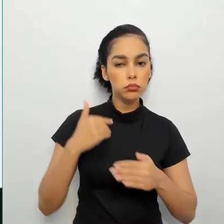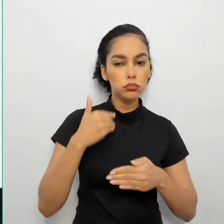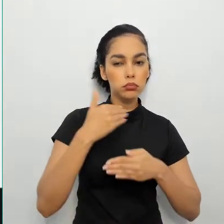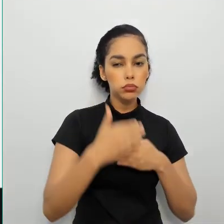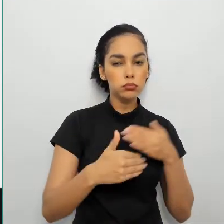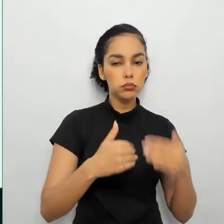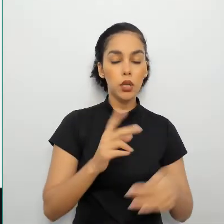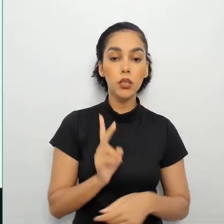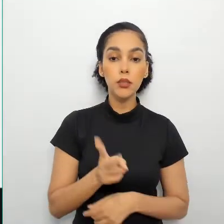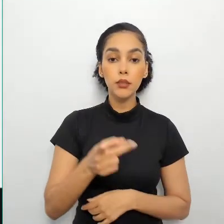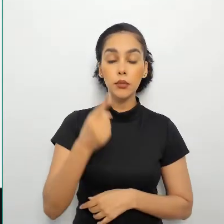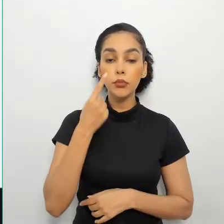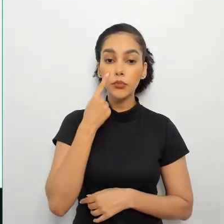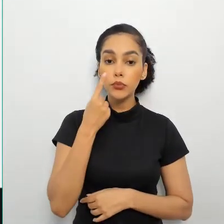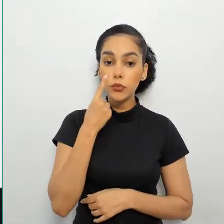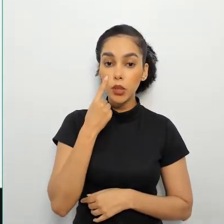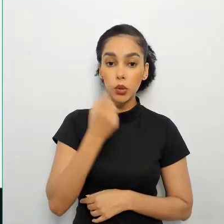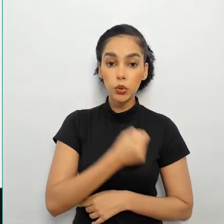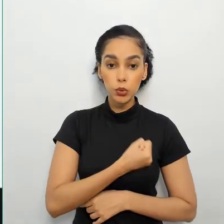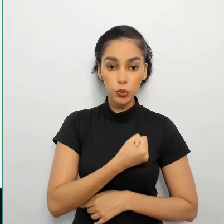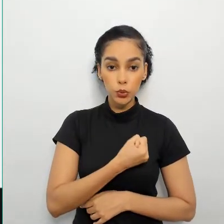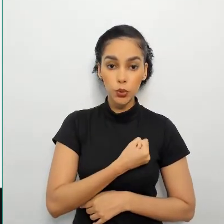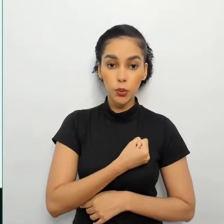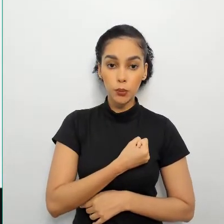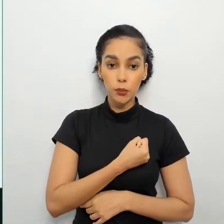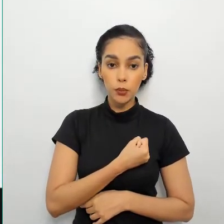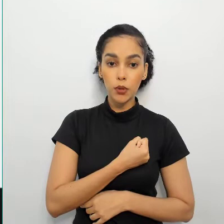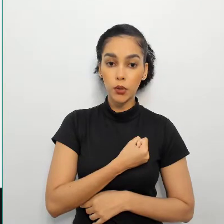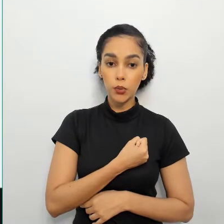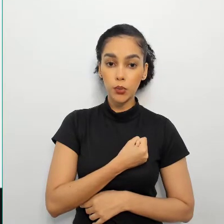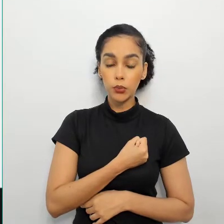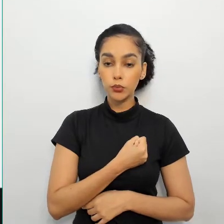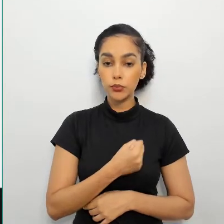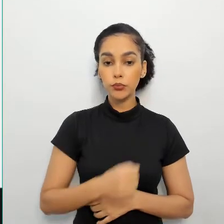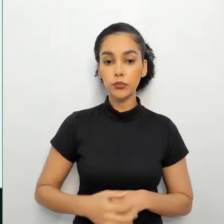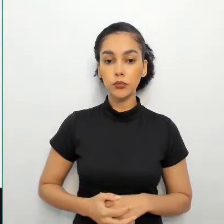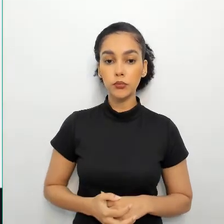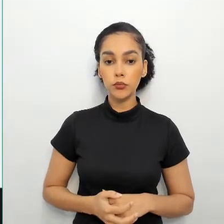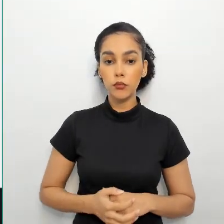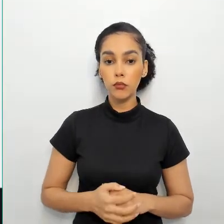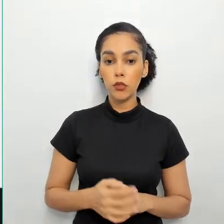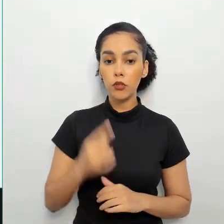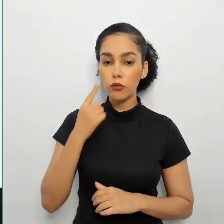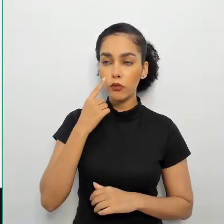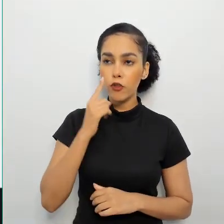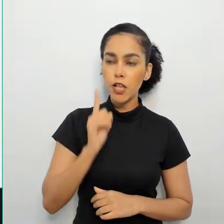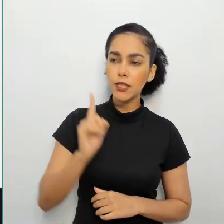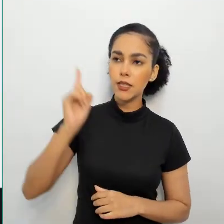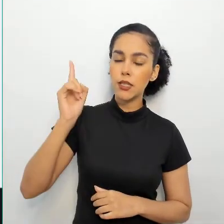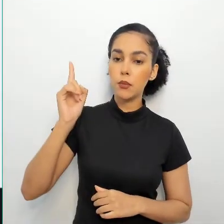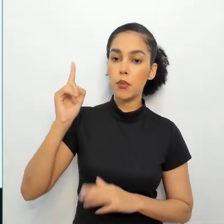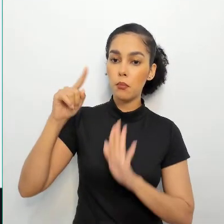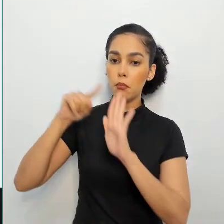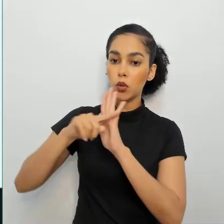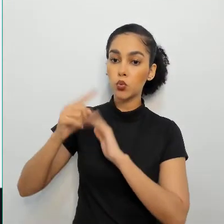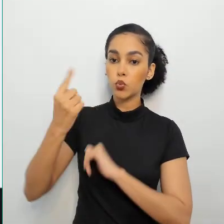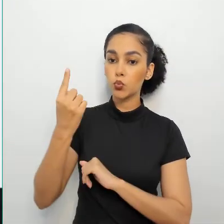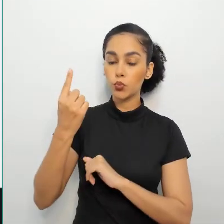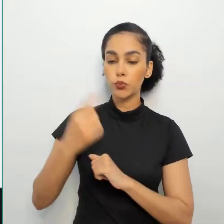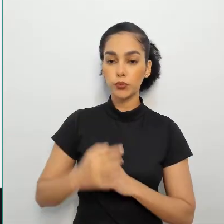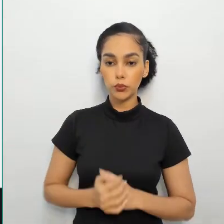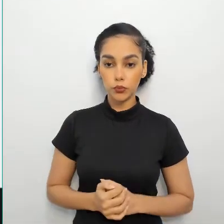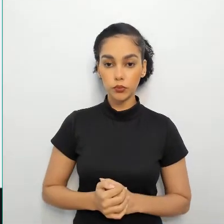desse modo. Você sempre vai observar que o número que está aqui no subíndice aparece aqui em cima, descontado